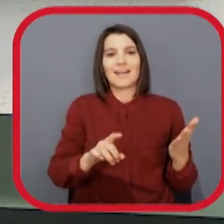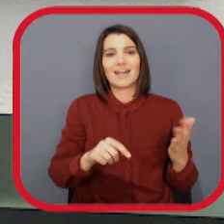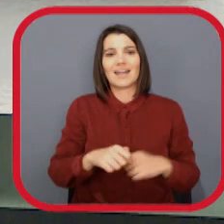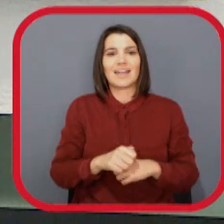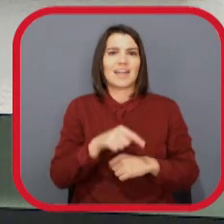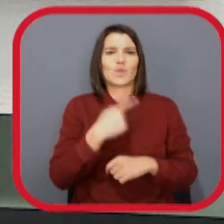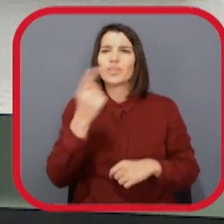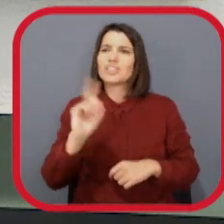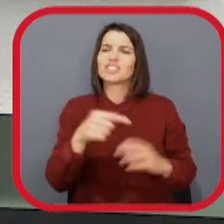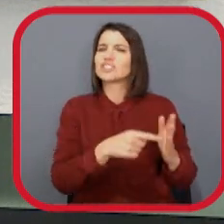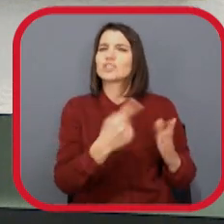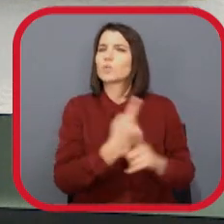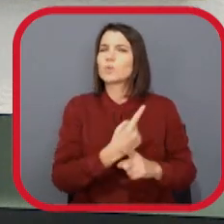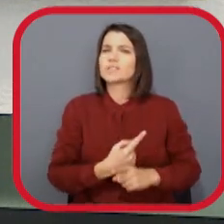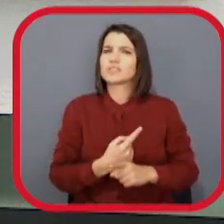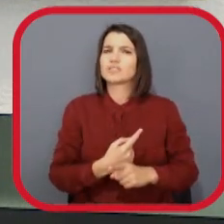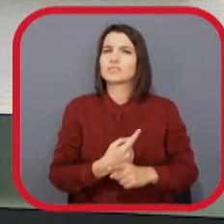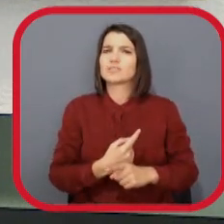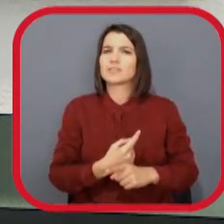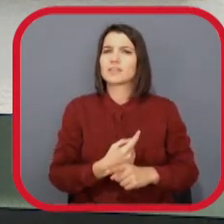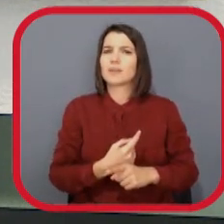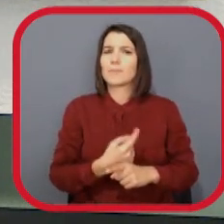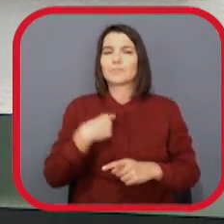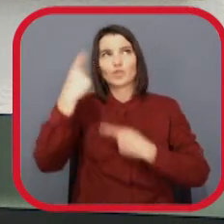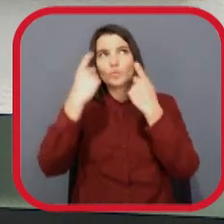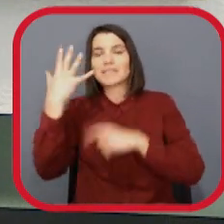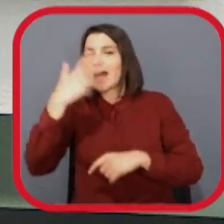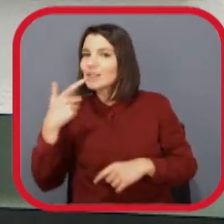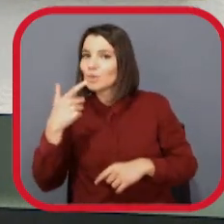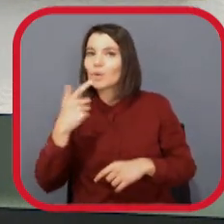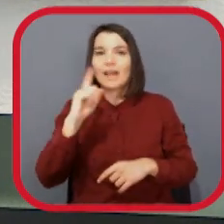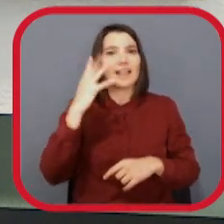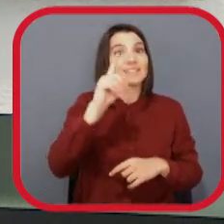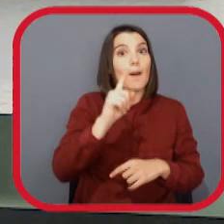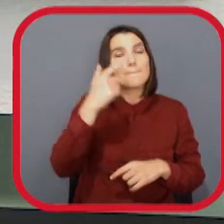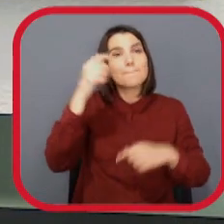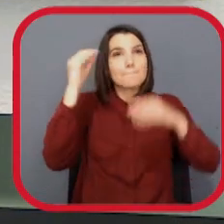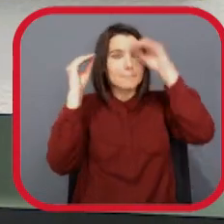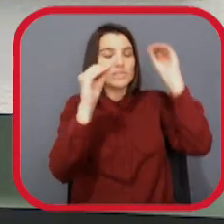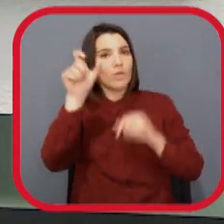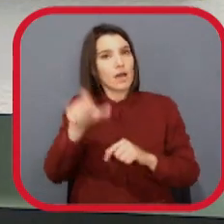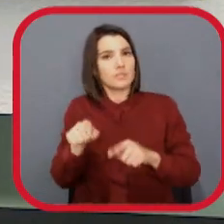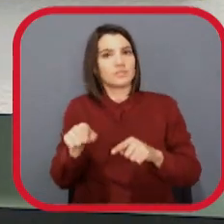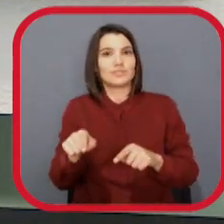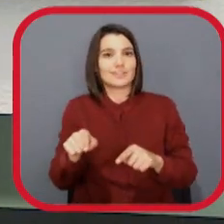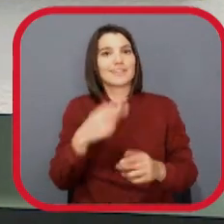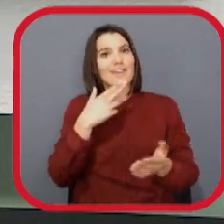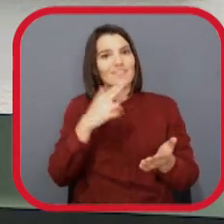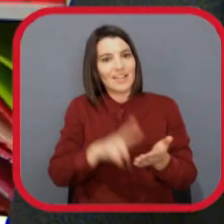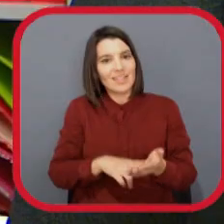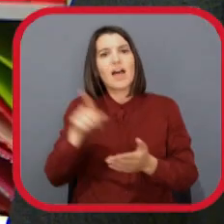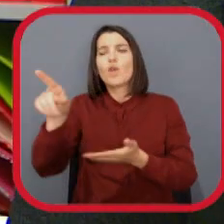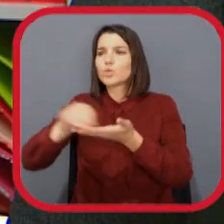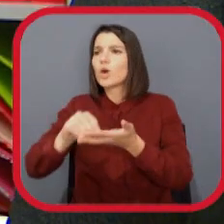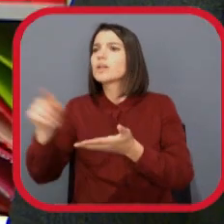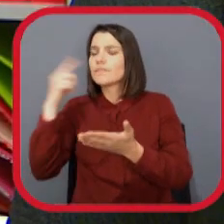assim, este personagem não diz este tipo de coisa. Não estou a pensar no ator nem na atriz, estou a pensar naquele personagem e é verdade.